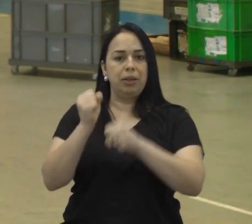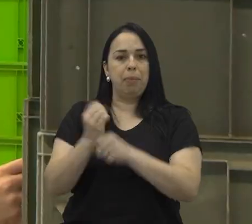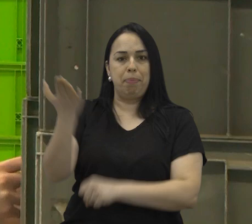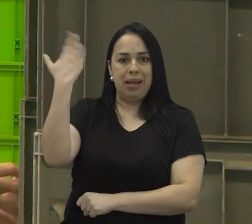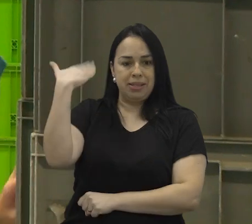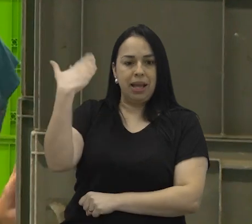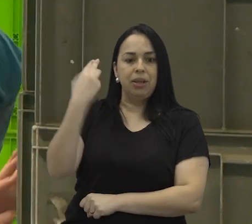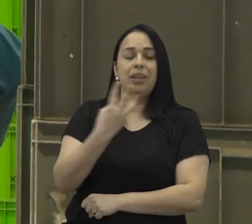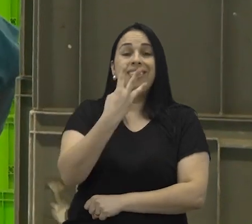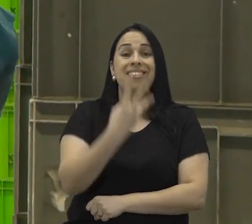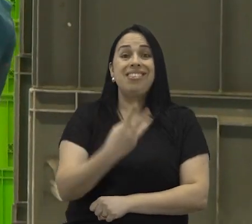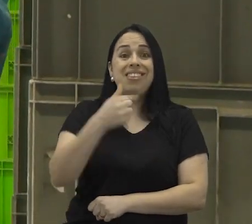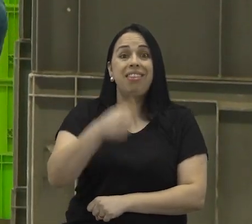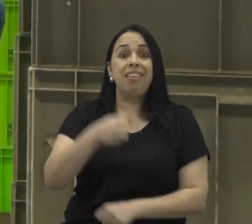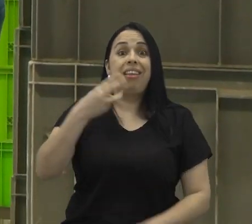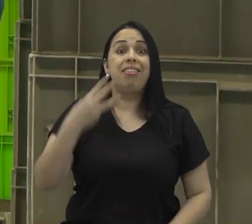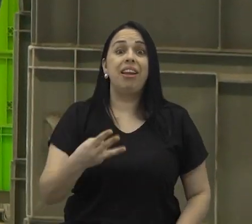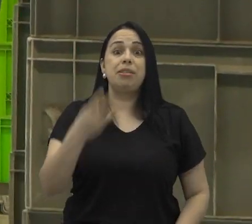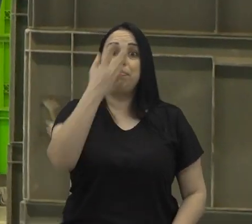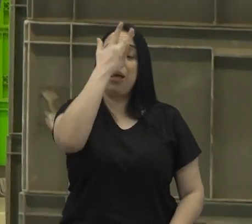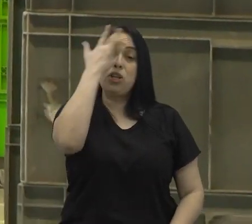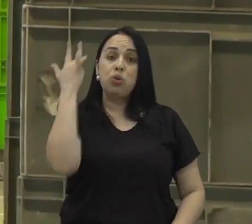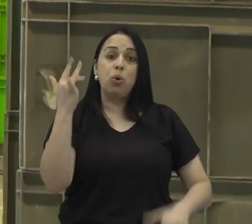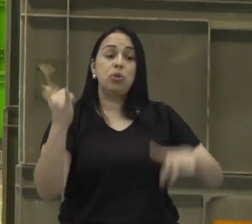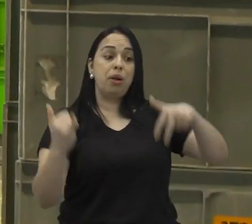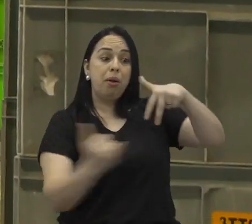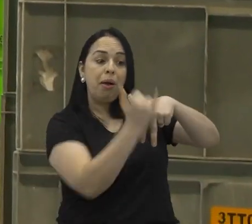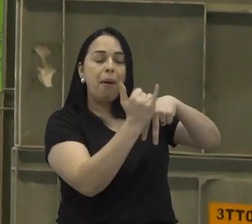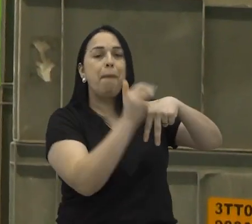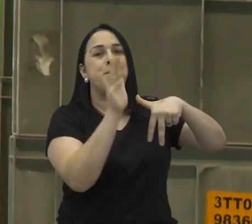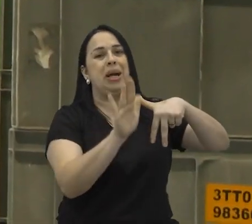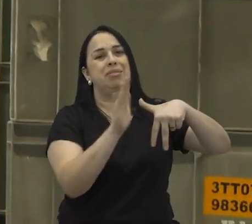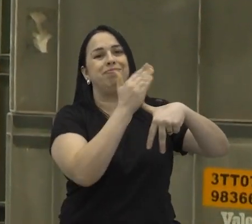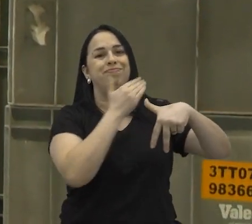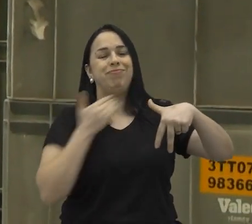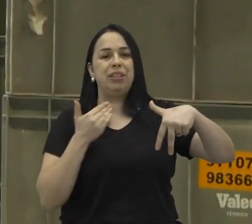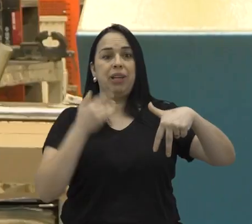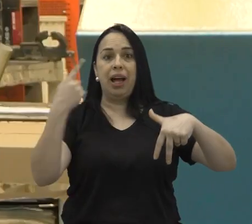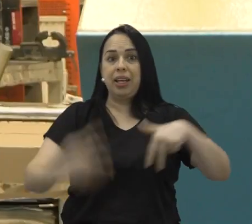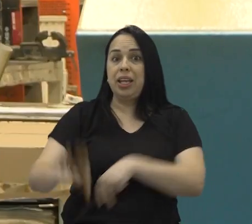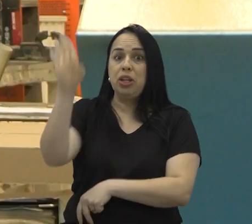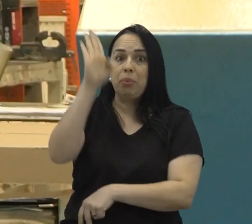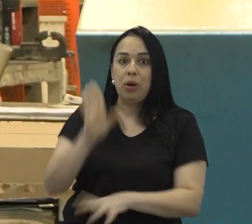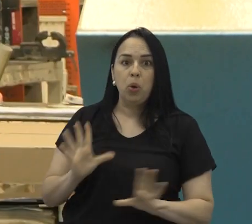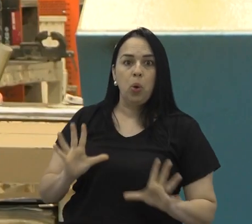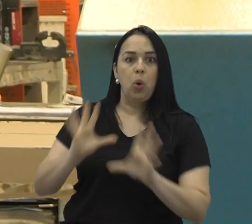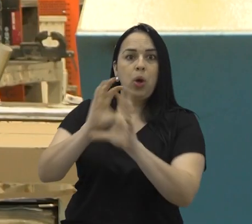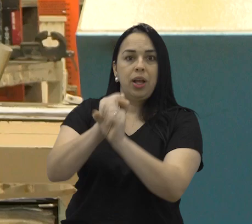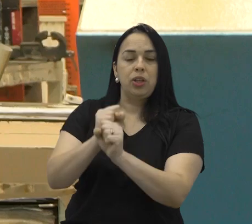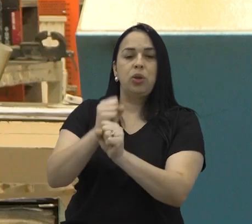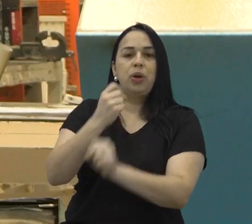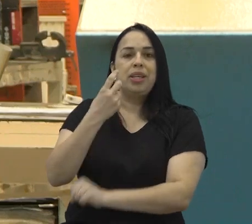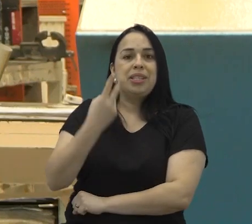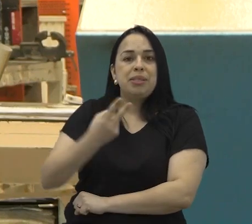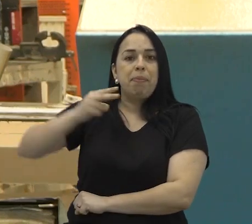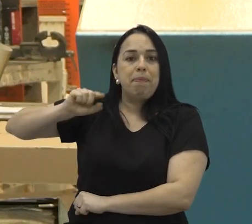Paulo registrou 373 acidentes de trabalho com mortes. No Brasil foram